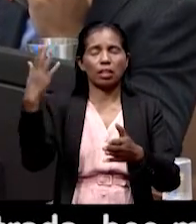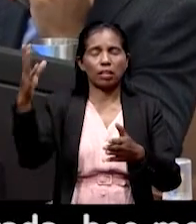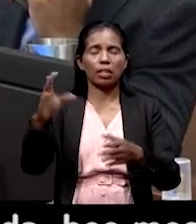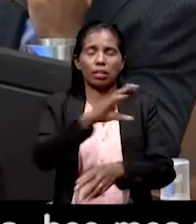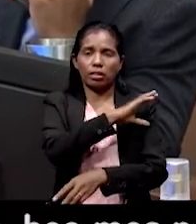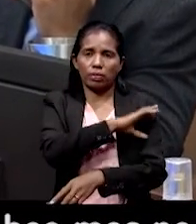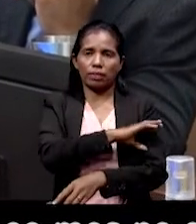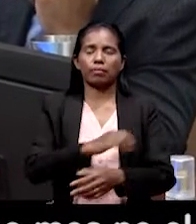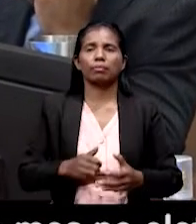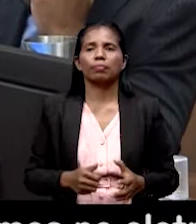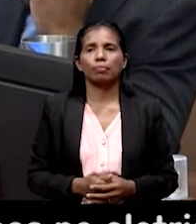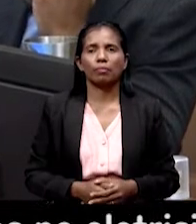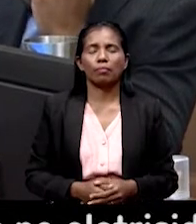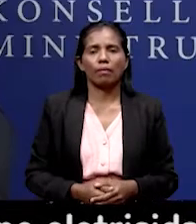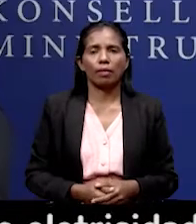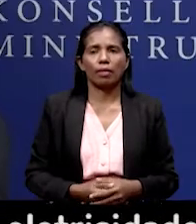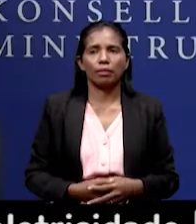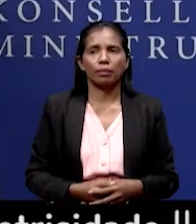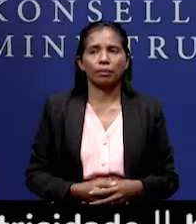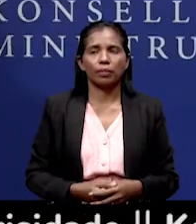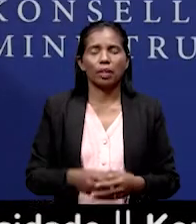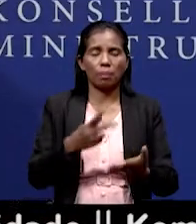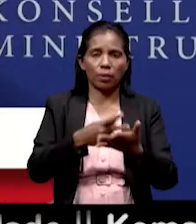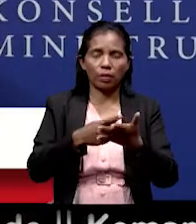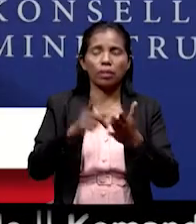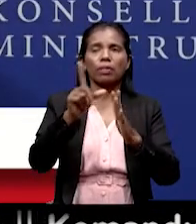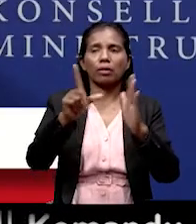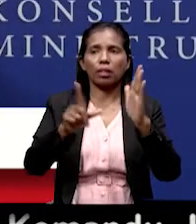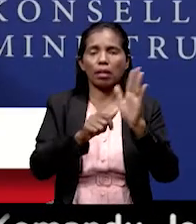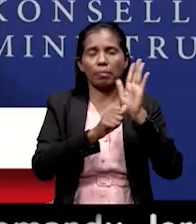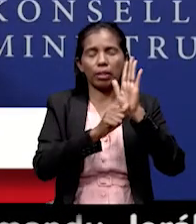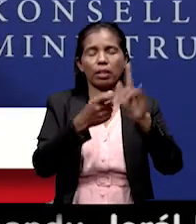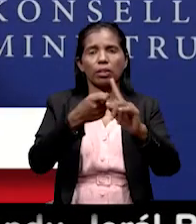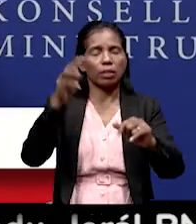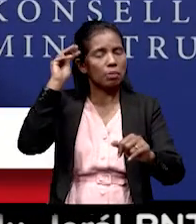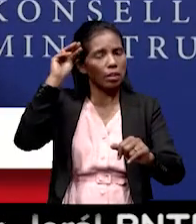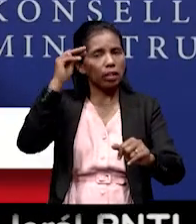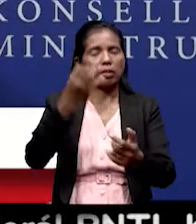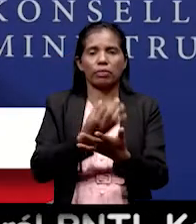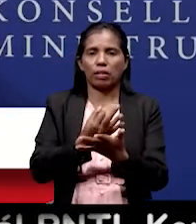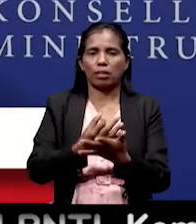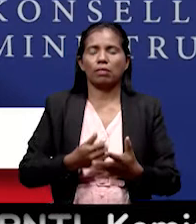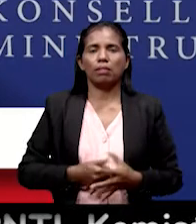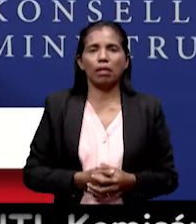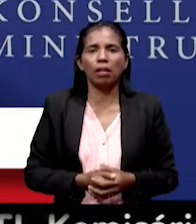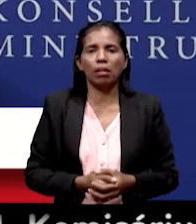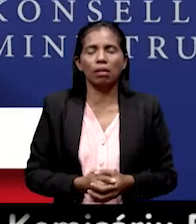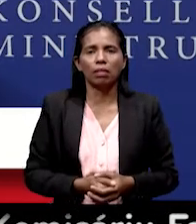social. Aprova o projeto de decreto-lei NEBE apresenta o Ministério das Finanças. Nebe